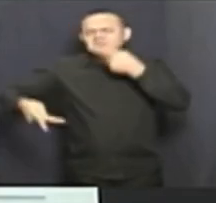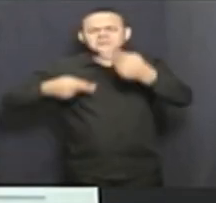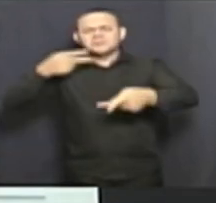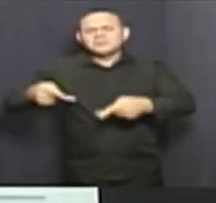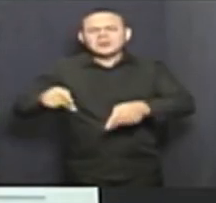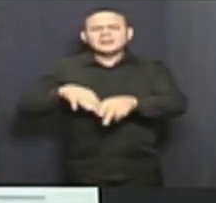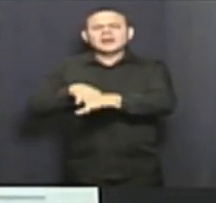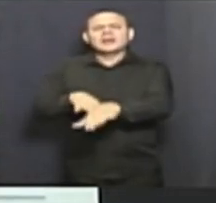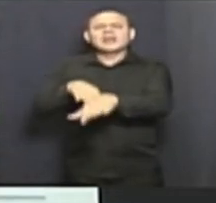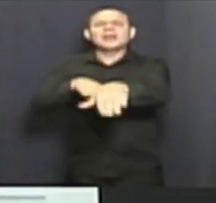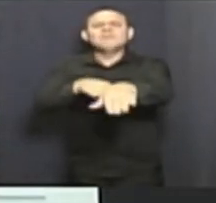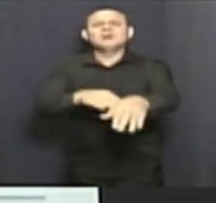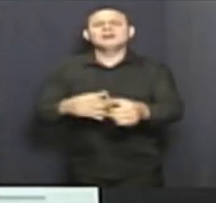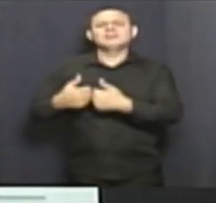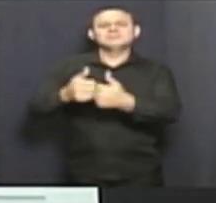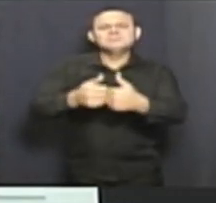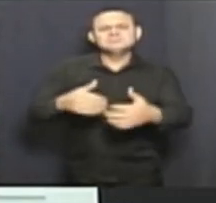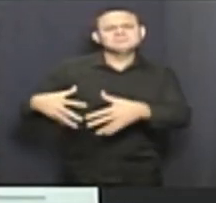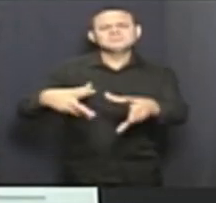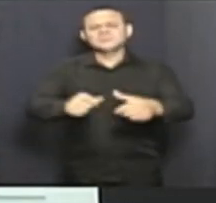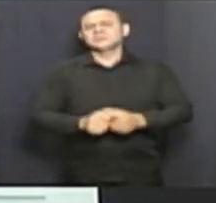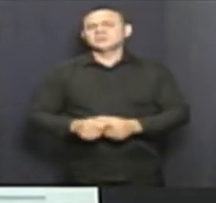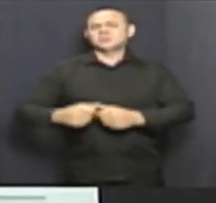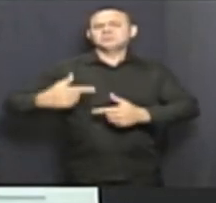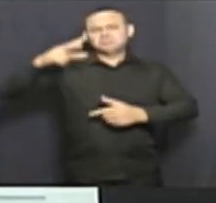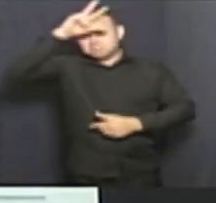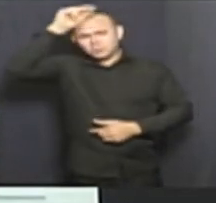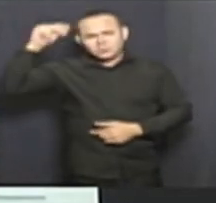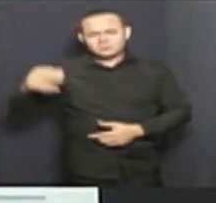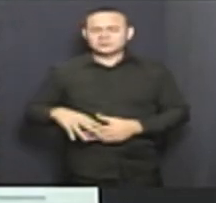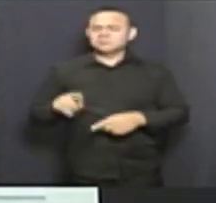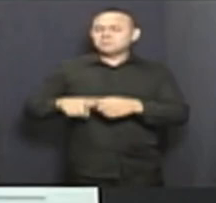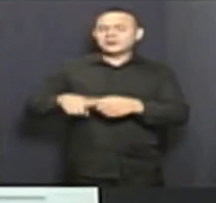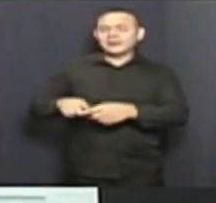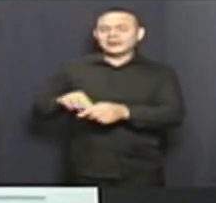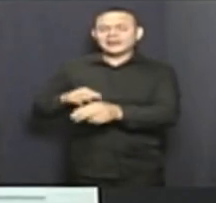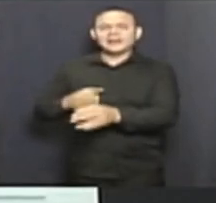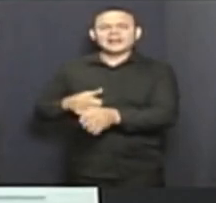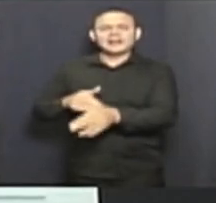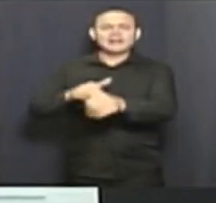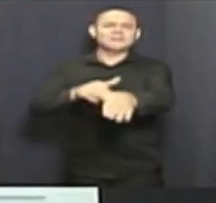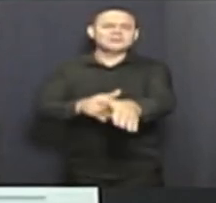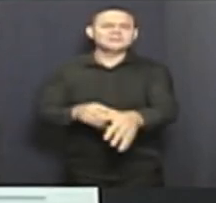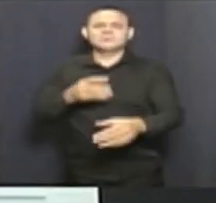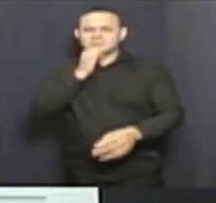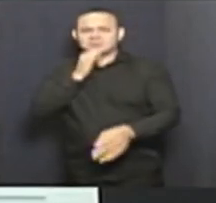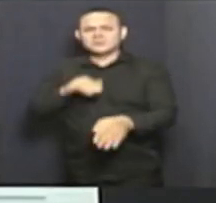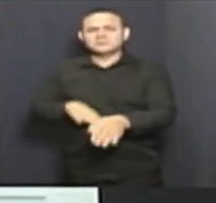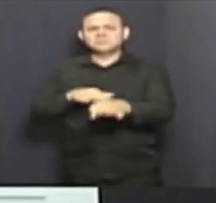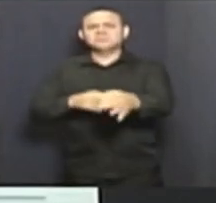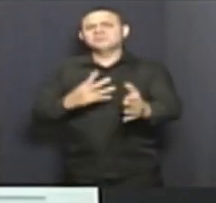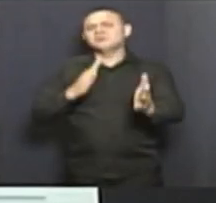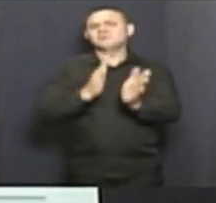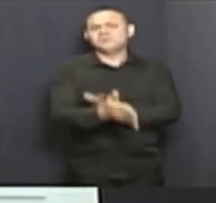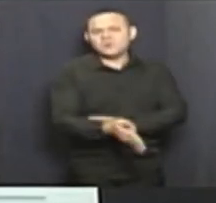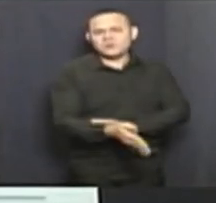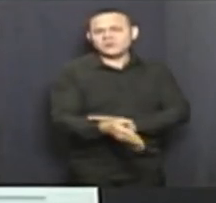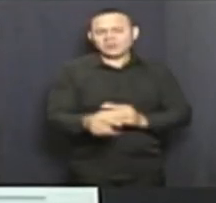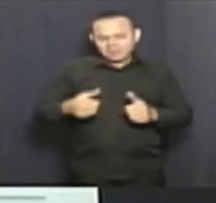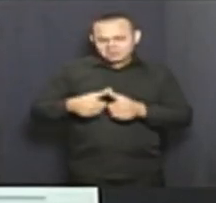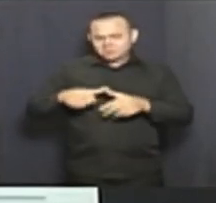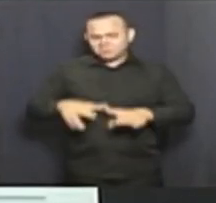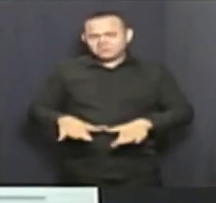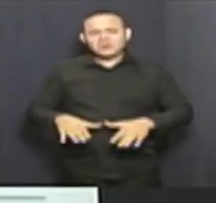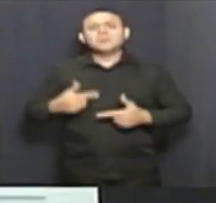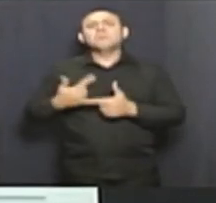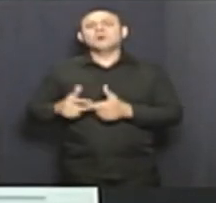candidato a questão da caravana é um problema a caravana passa e não volta e os problemas ficam caso